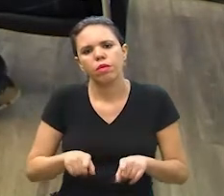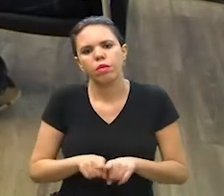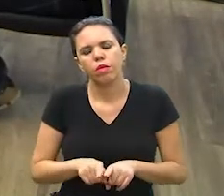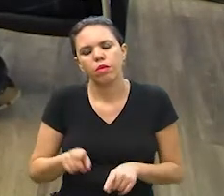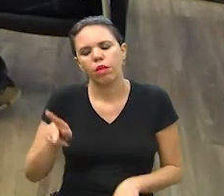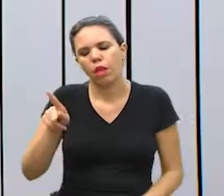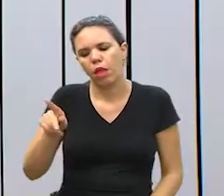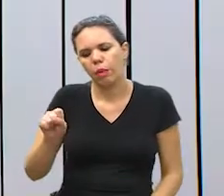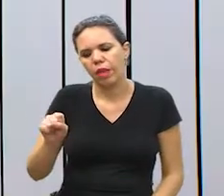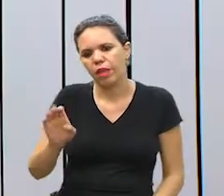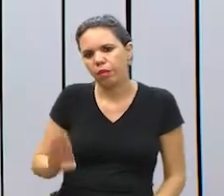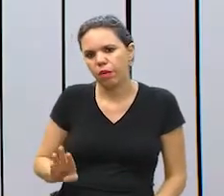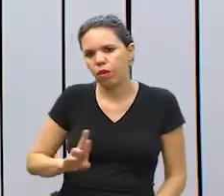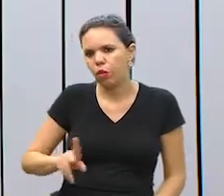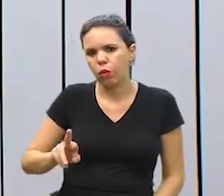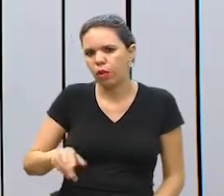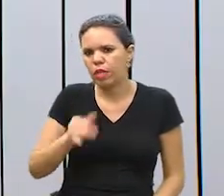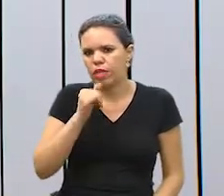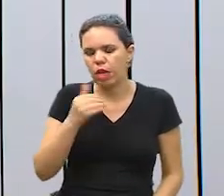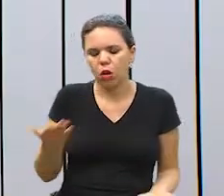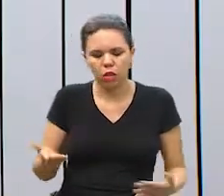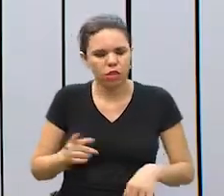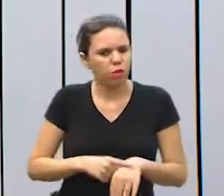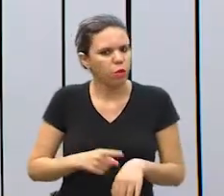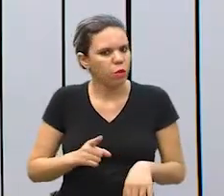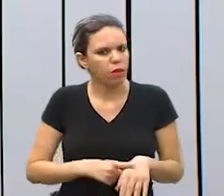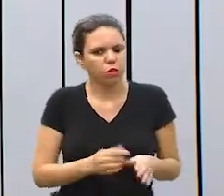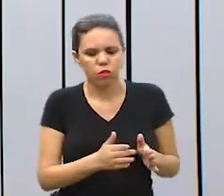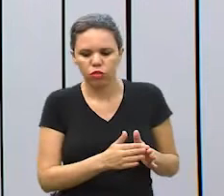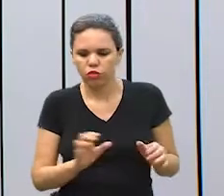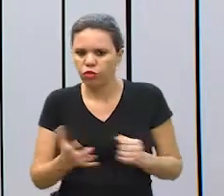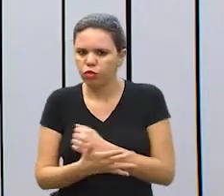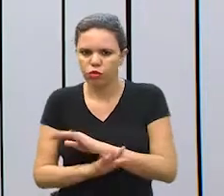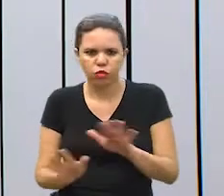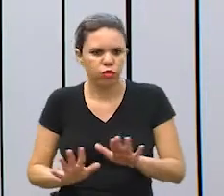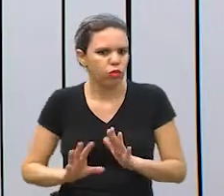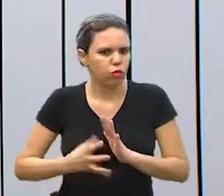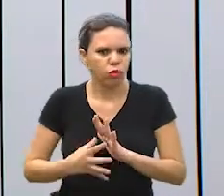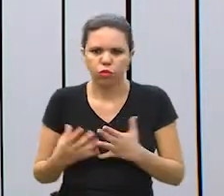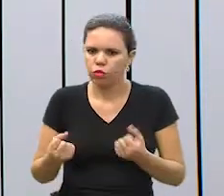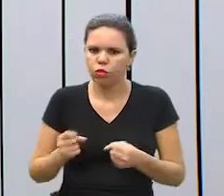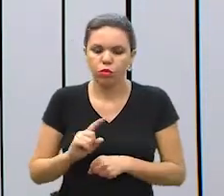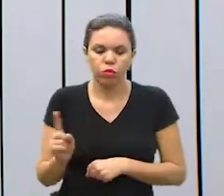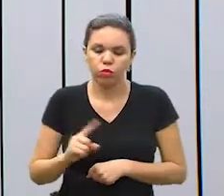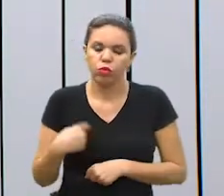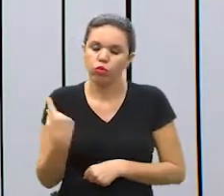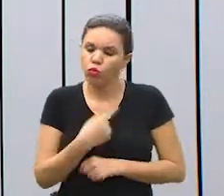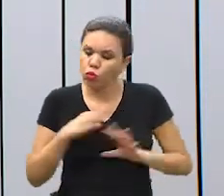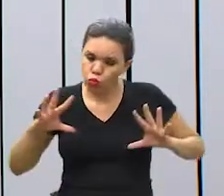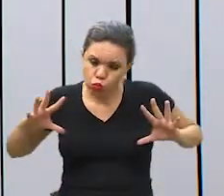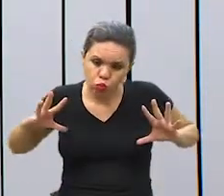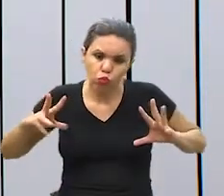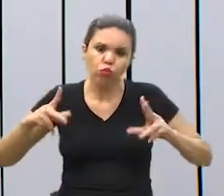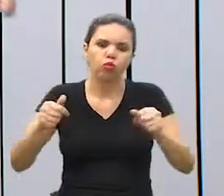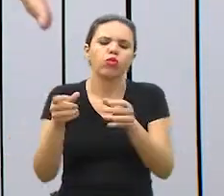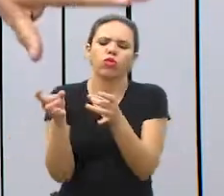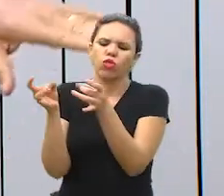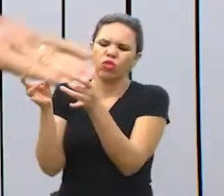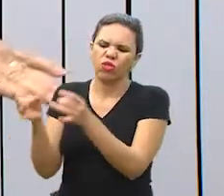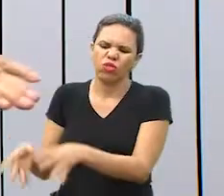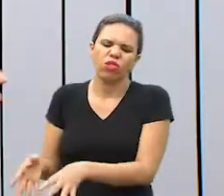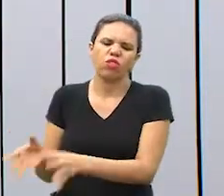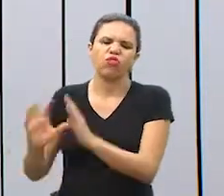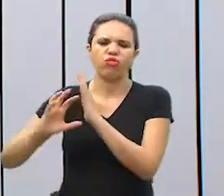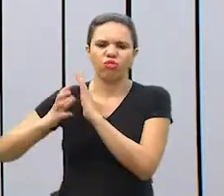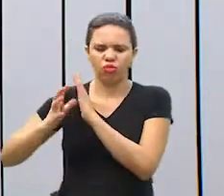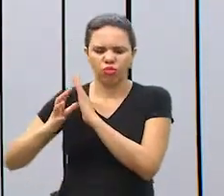sou do PSB, mas não sou partidário nesse momento da pandemia. Eu acho que nós todos deveríamos deixar partido